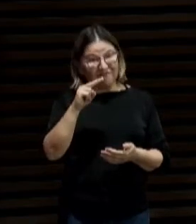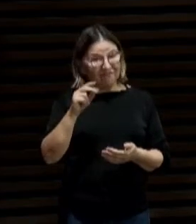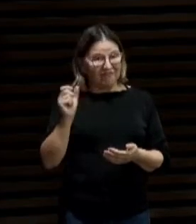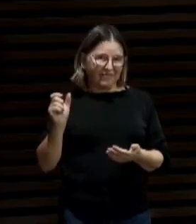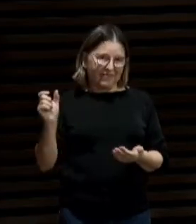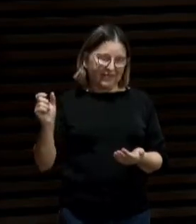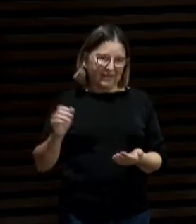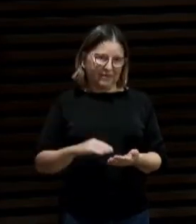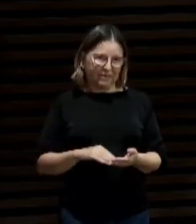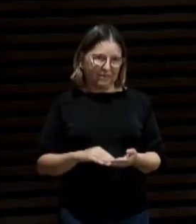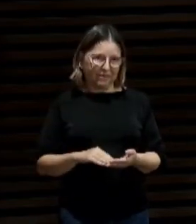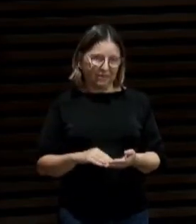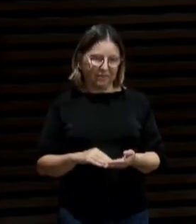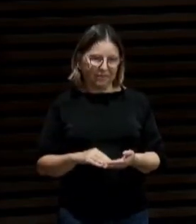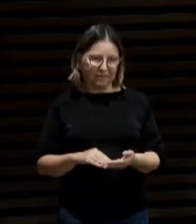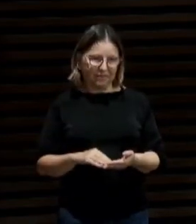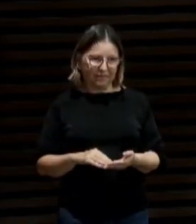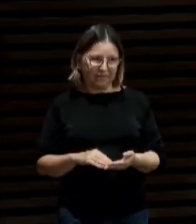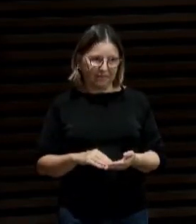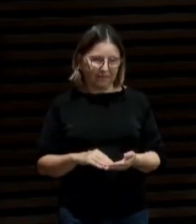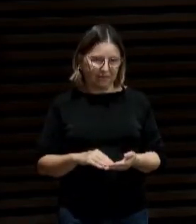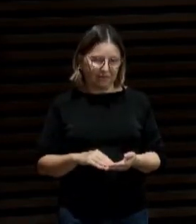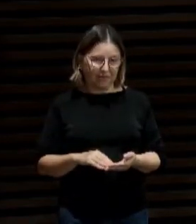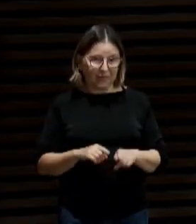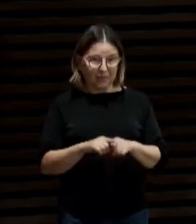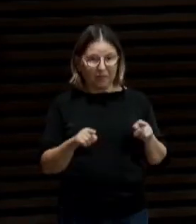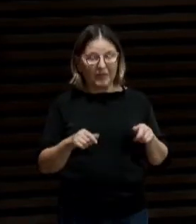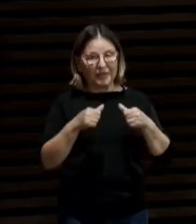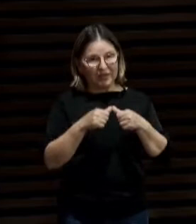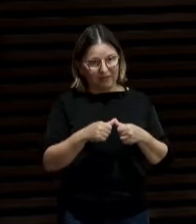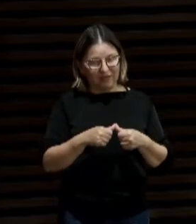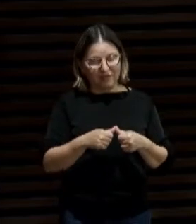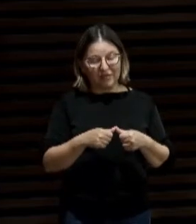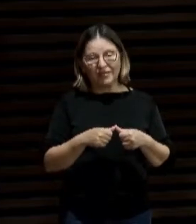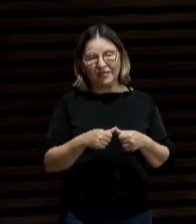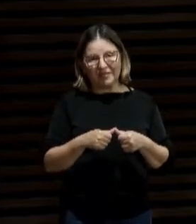Mas é precisamente o que nós estamos fazendo agora. Olhando para a palavra.